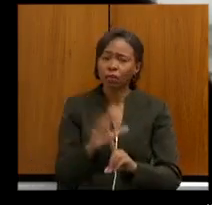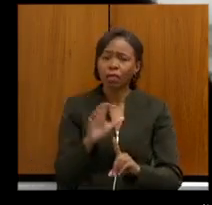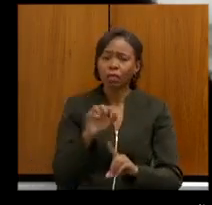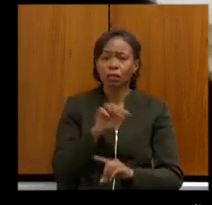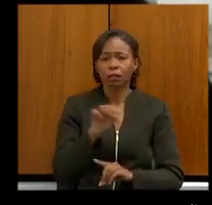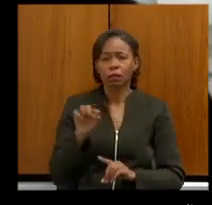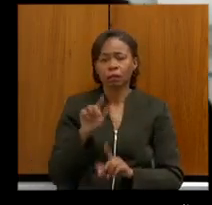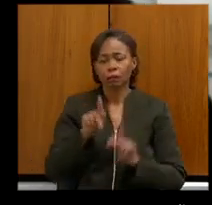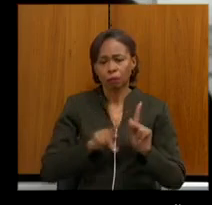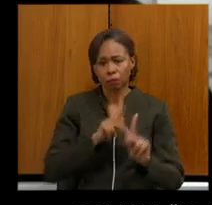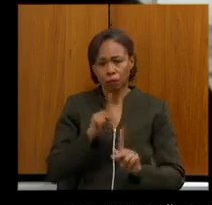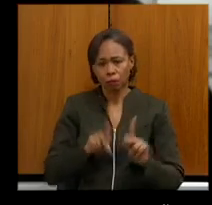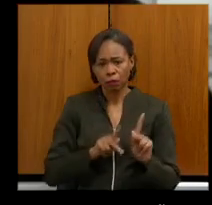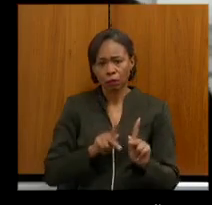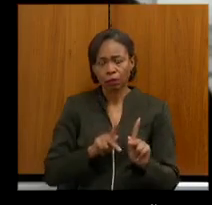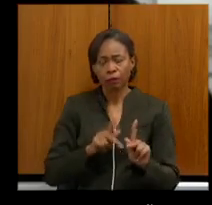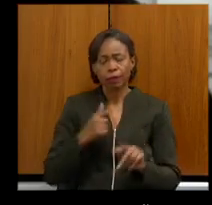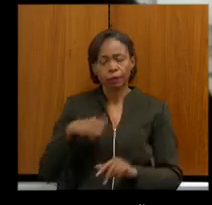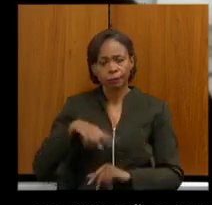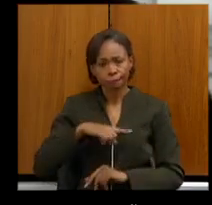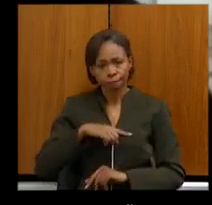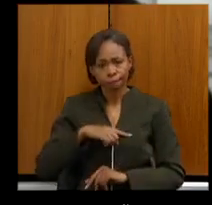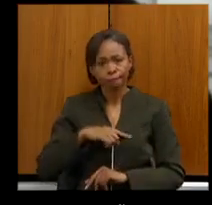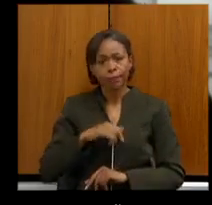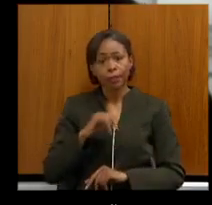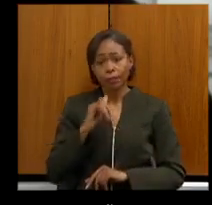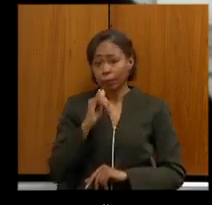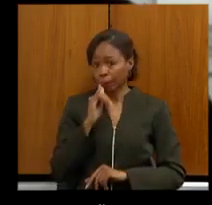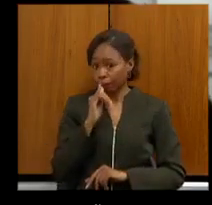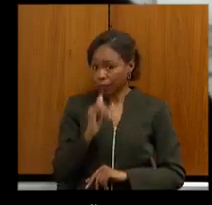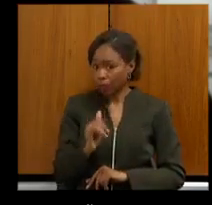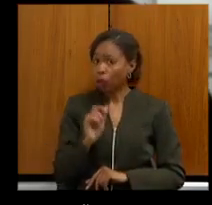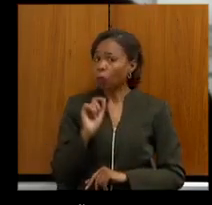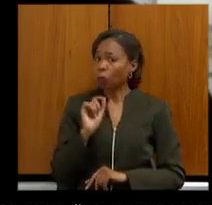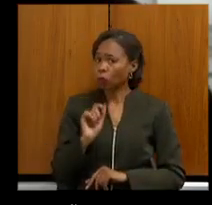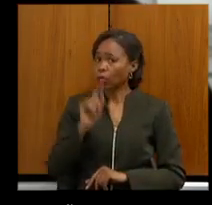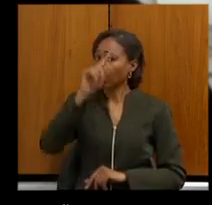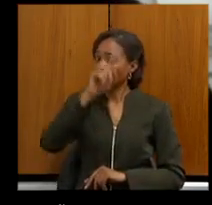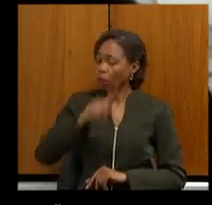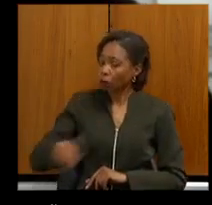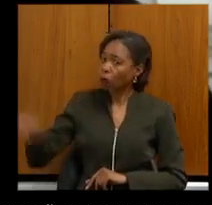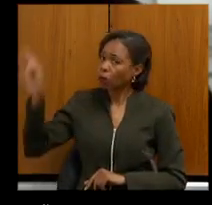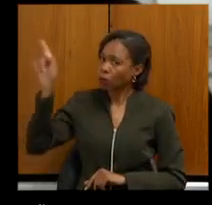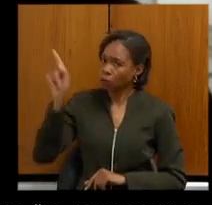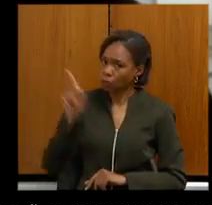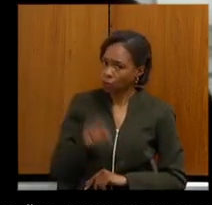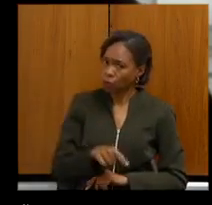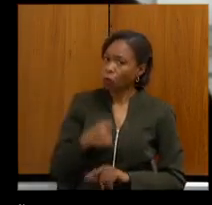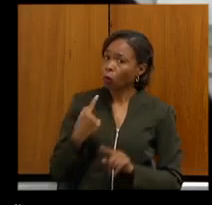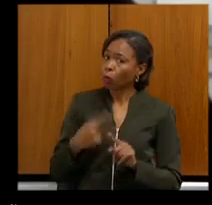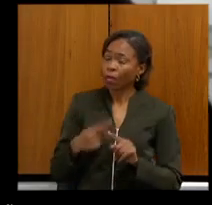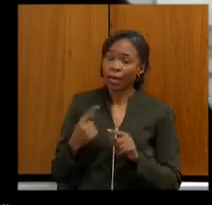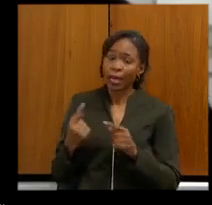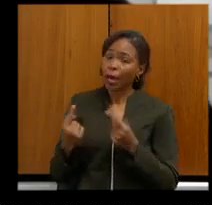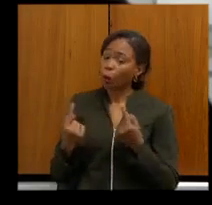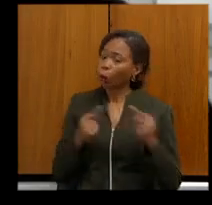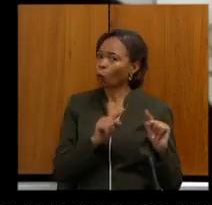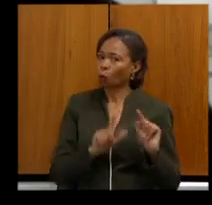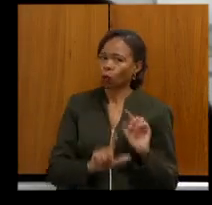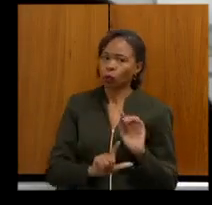povos enteramos a sua anulação por ser inconstitucional